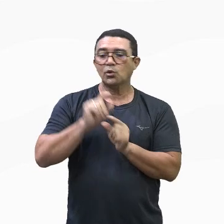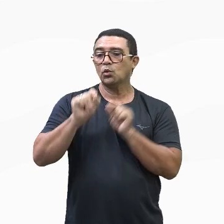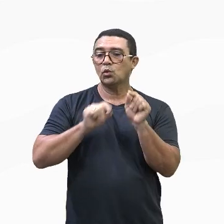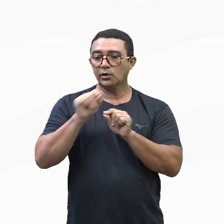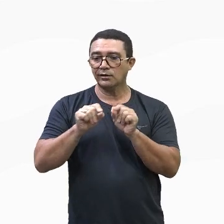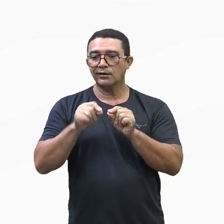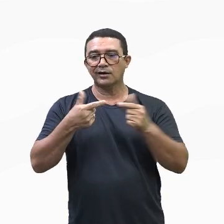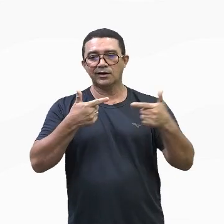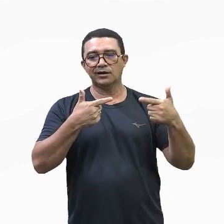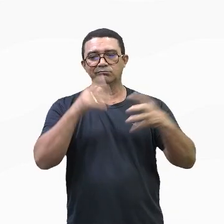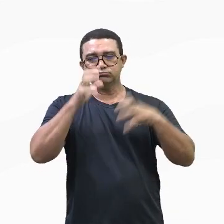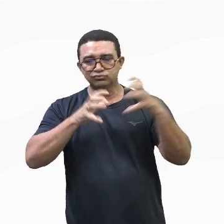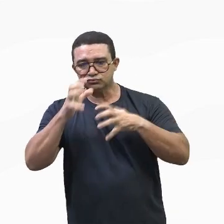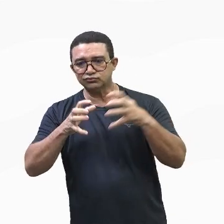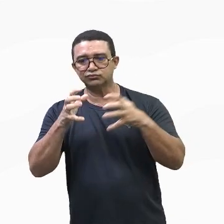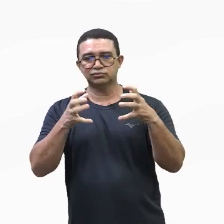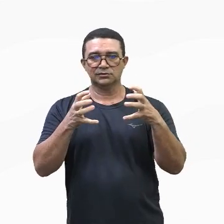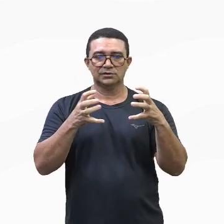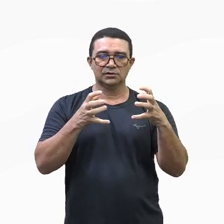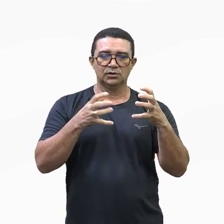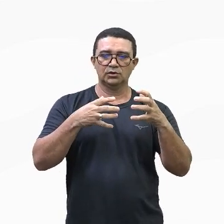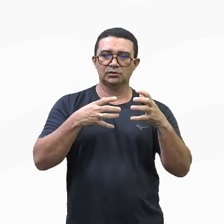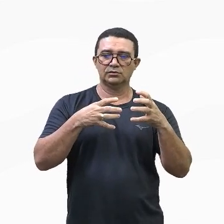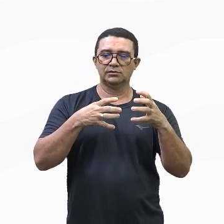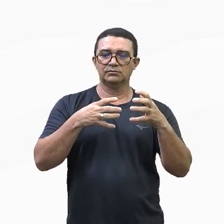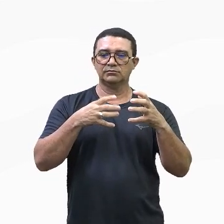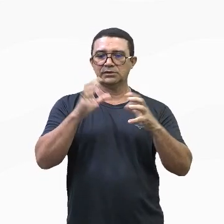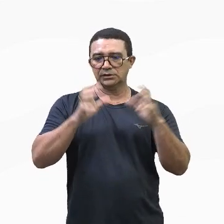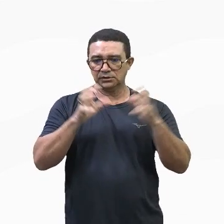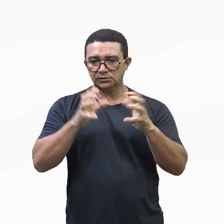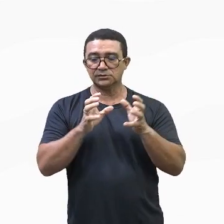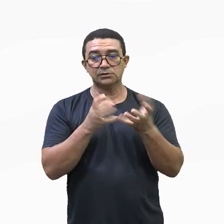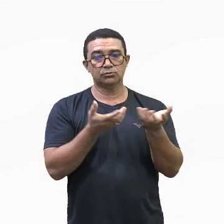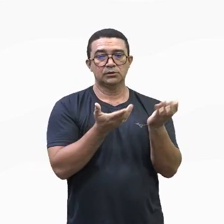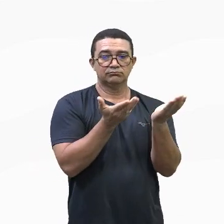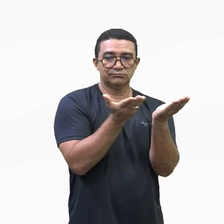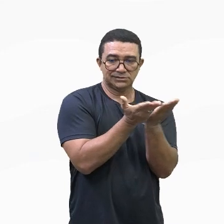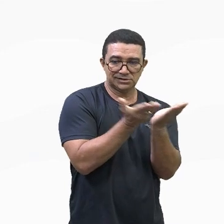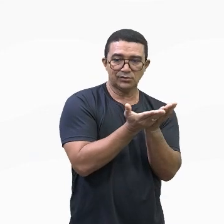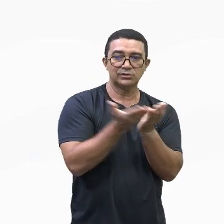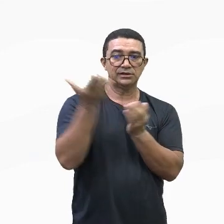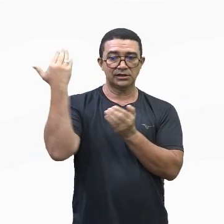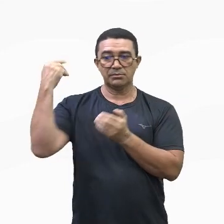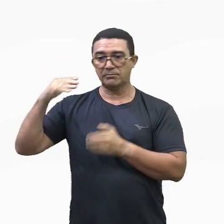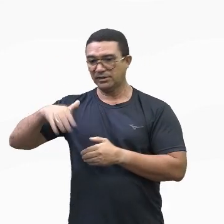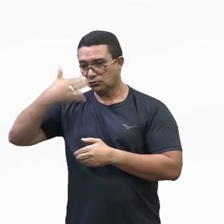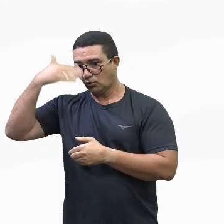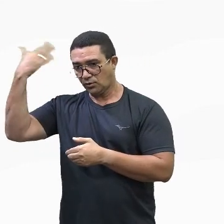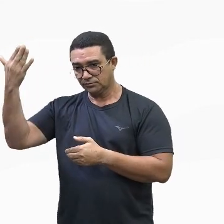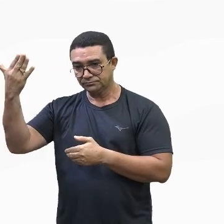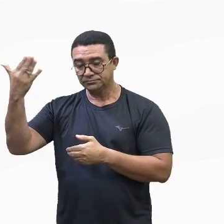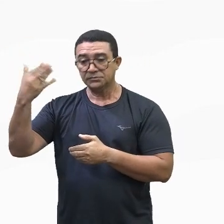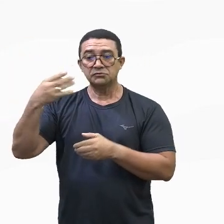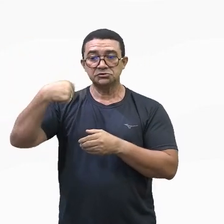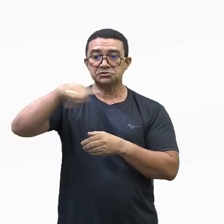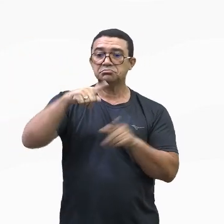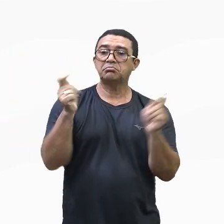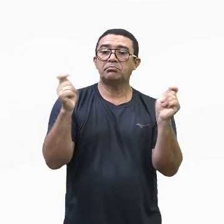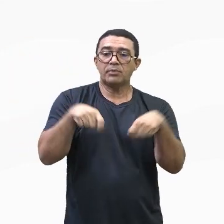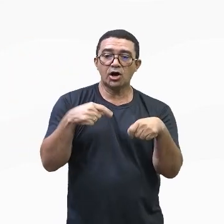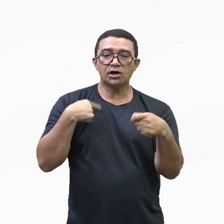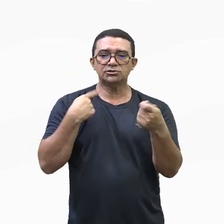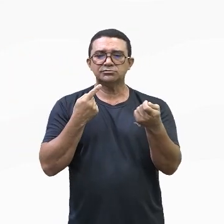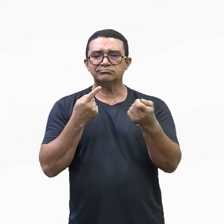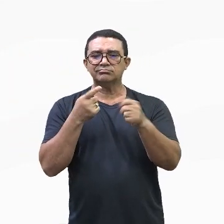do embate, né, ou da luta entre cristãos e muçulmanos. Vocês podem ir até no YouTube, pessoal, e pesquisar